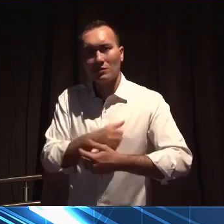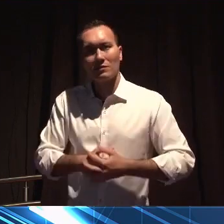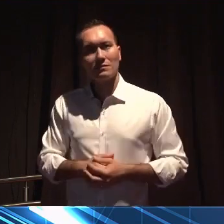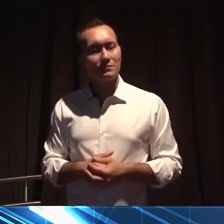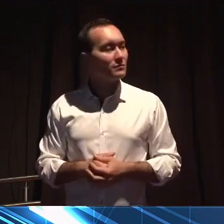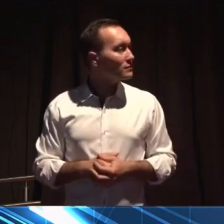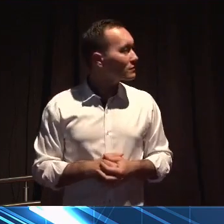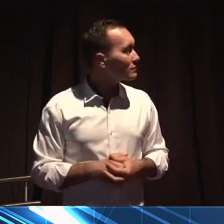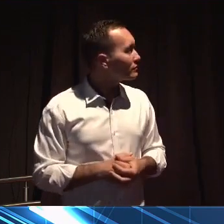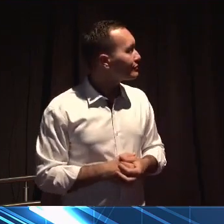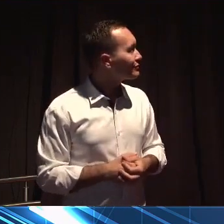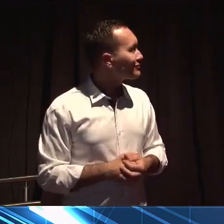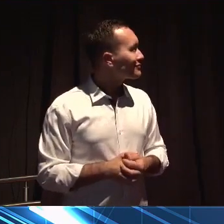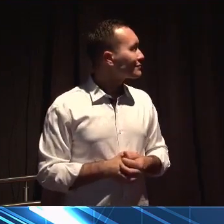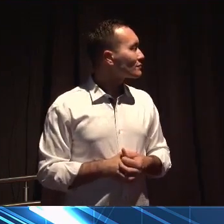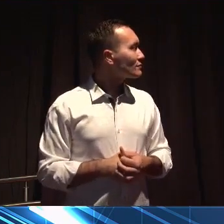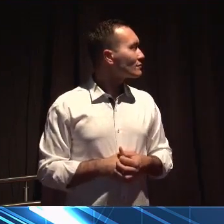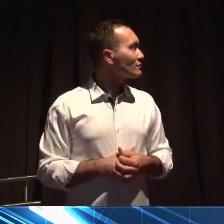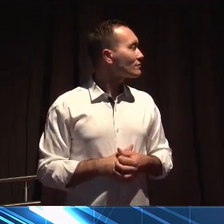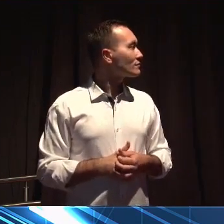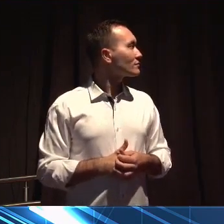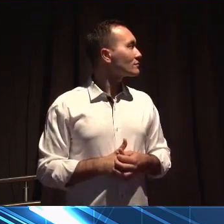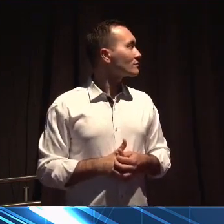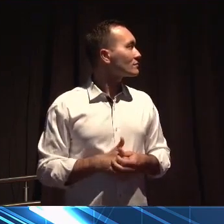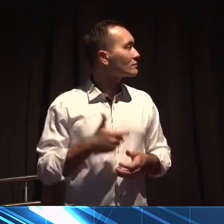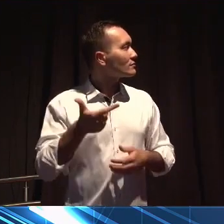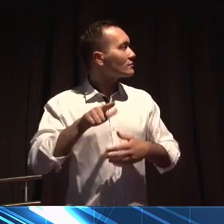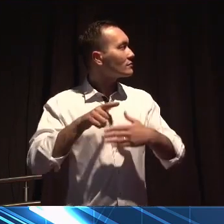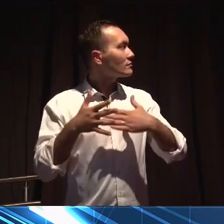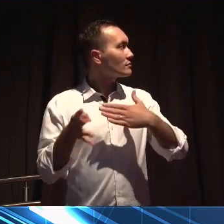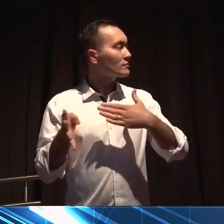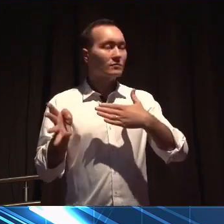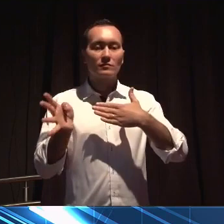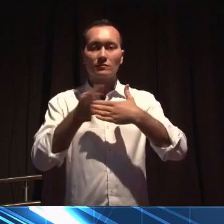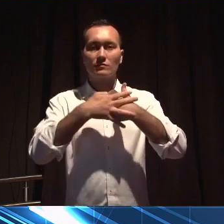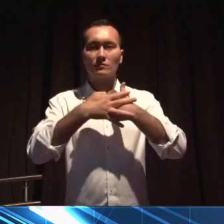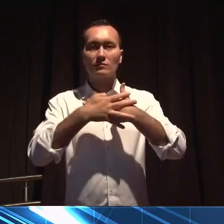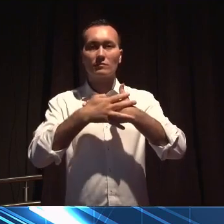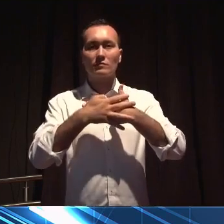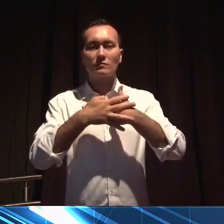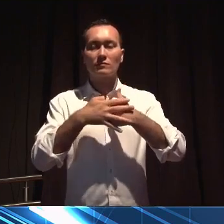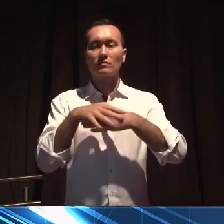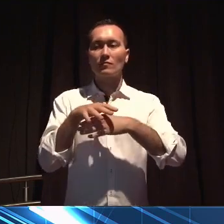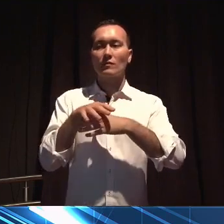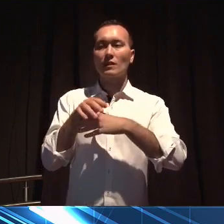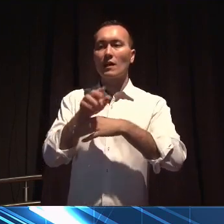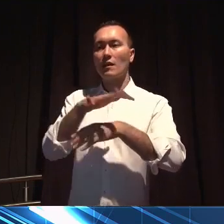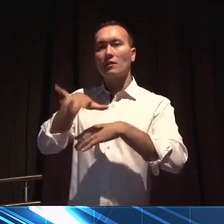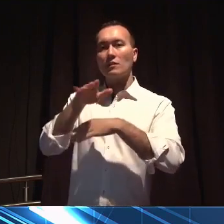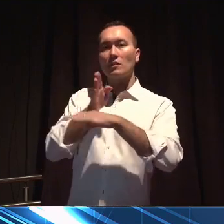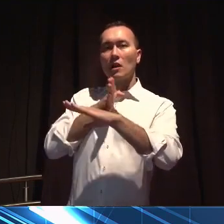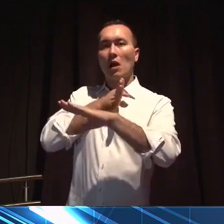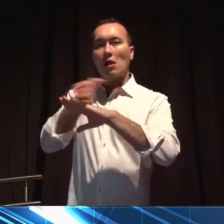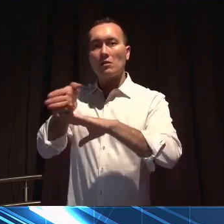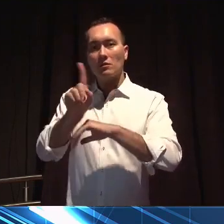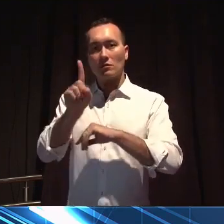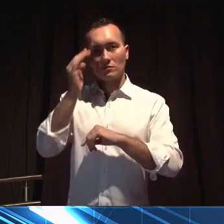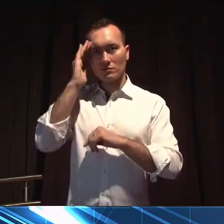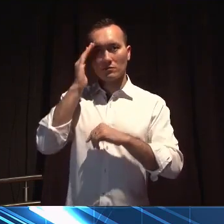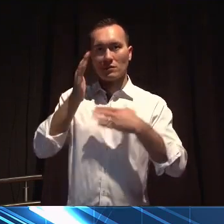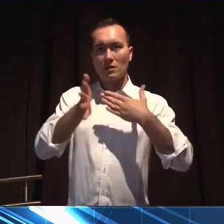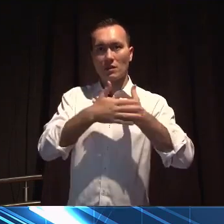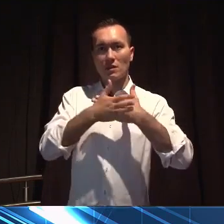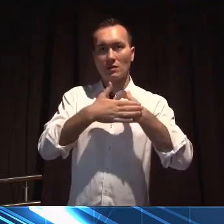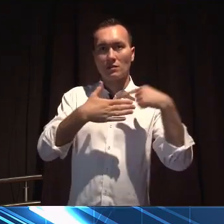Muito framework não intrusivo. A gente usou muito tempo Core. Aí, quando o GraphQL, né, apareceu, explodiu, a gente começou a migrar para algo